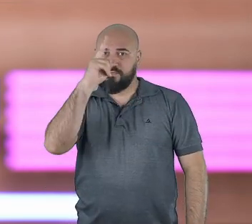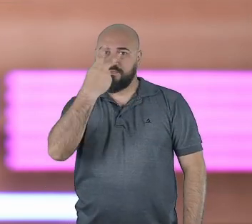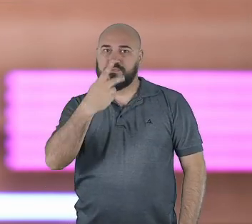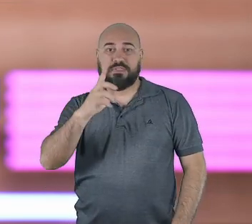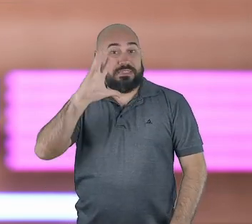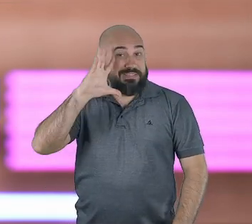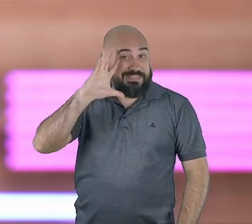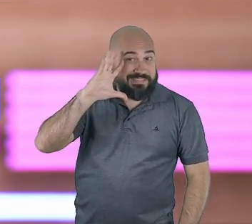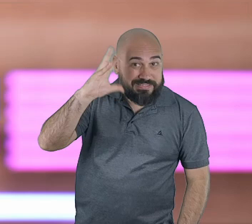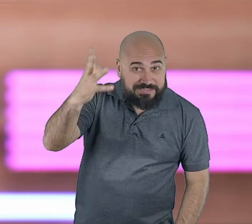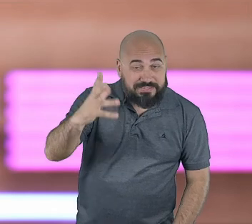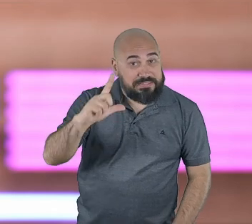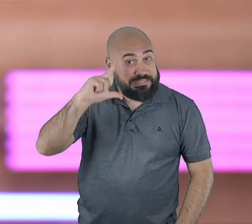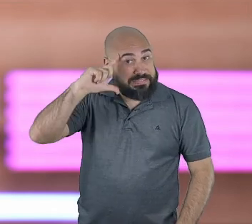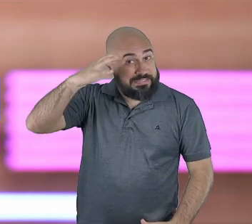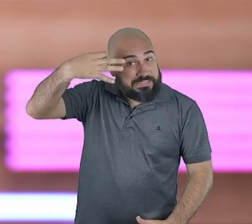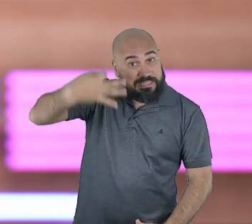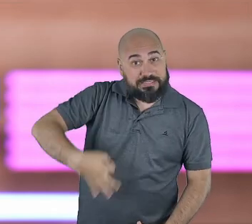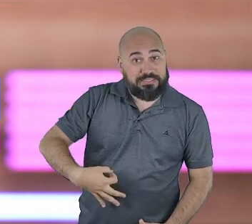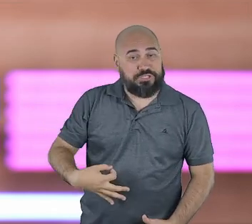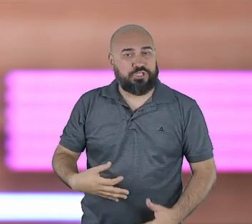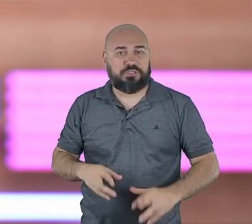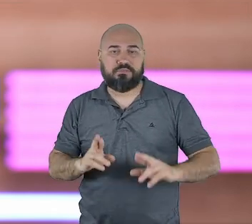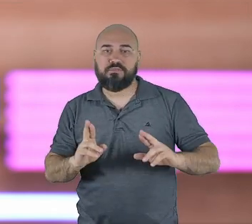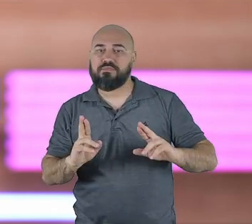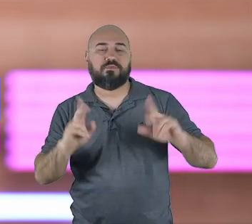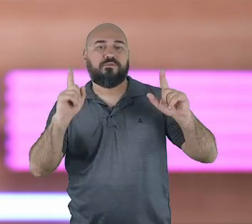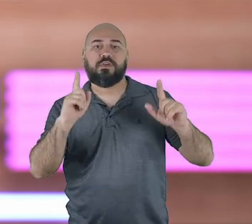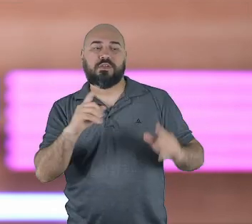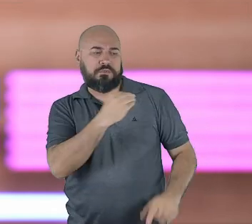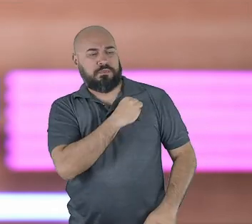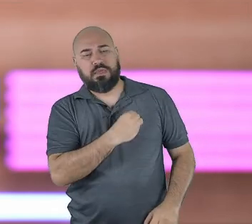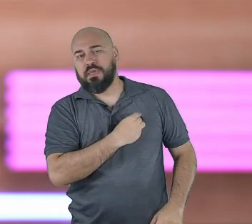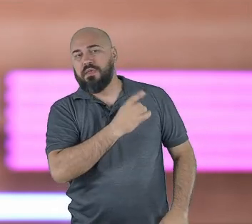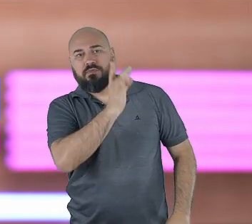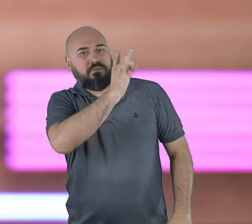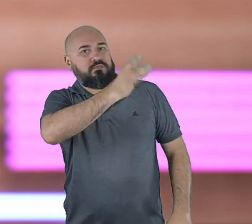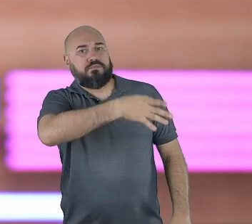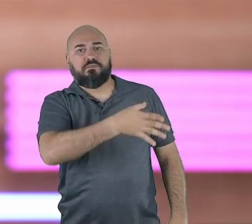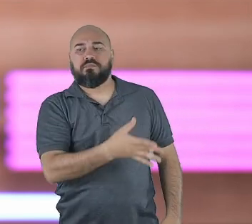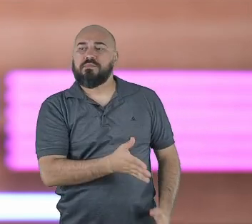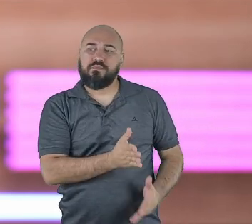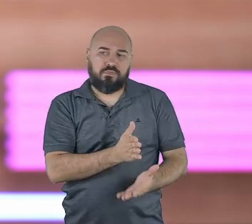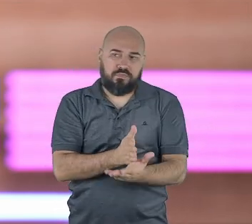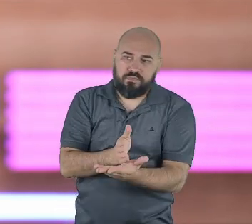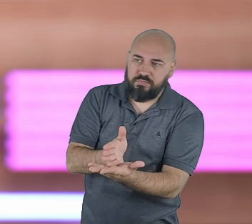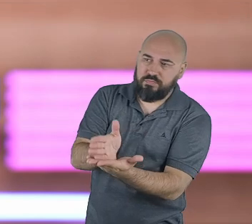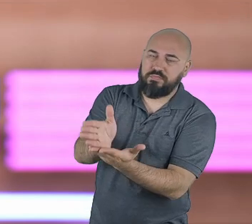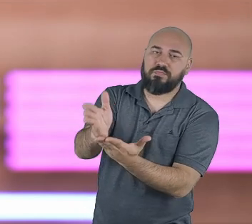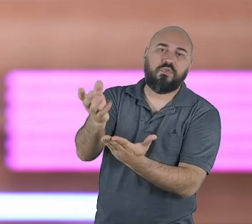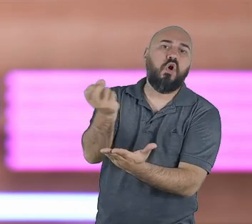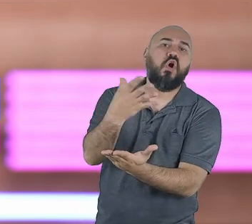mudança de opinião. É escolher se afastar do pecado e seguir em uma nova direção.